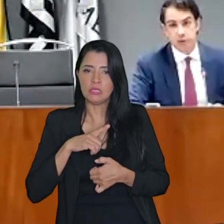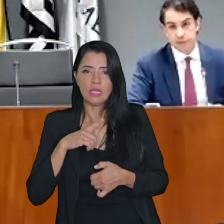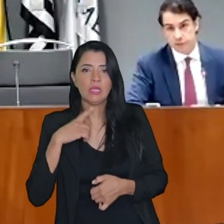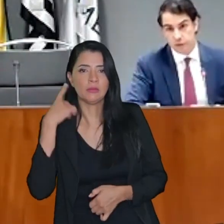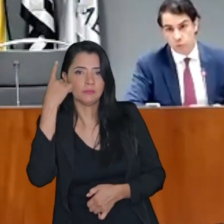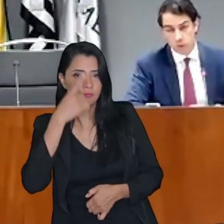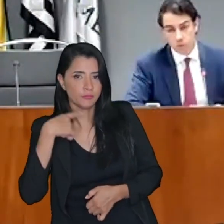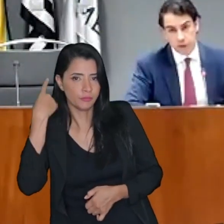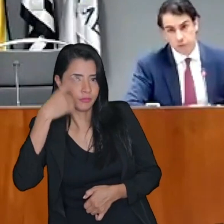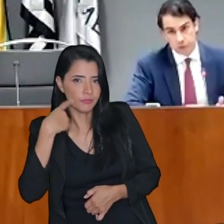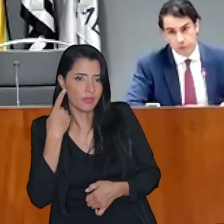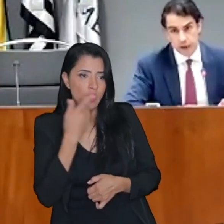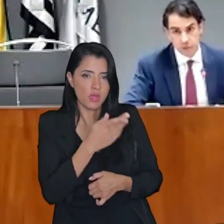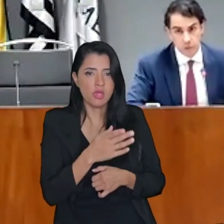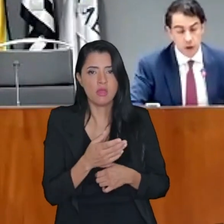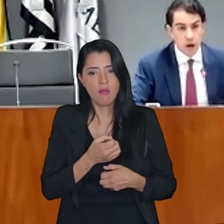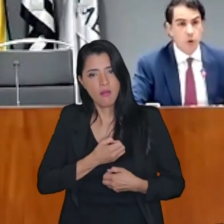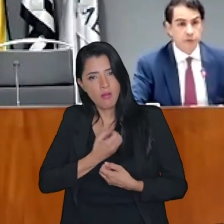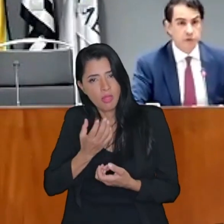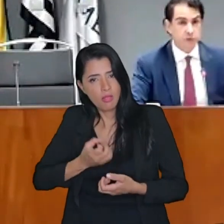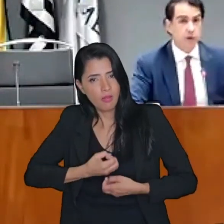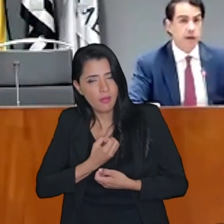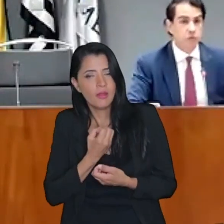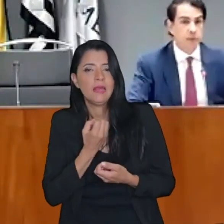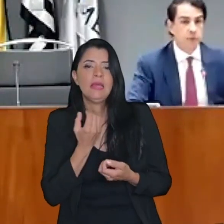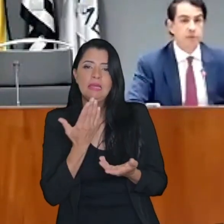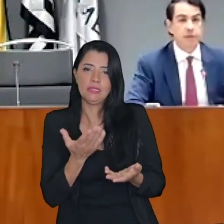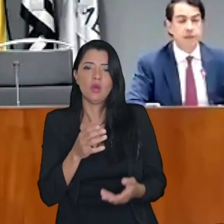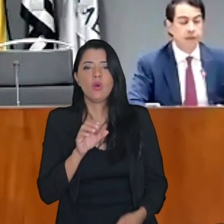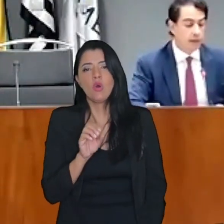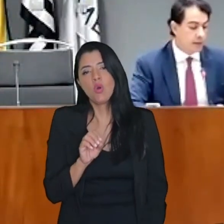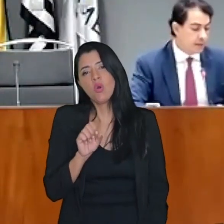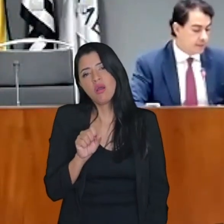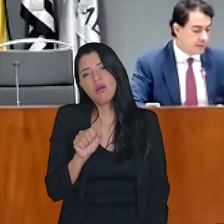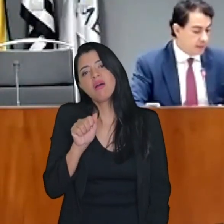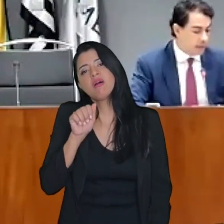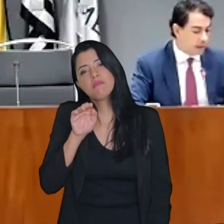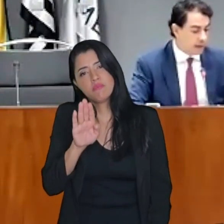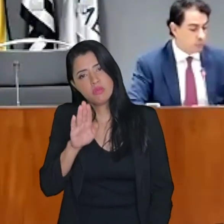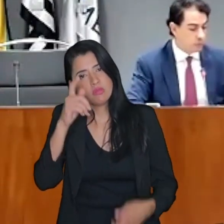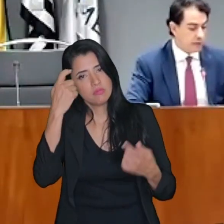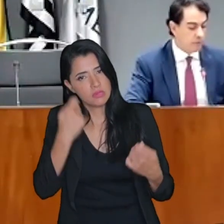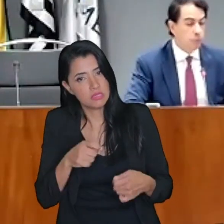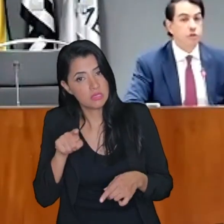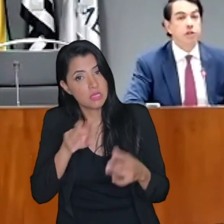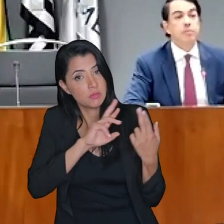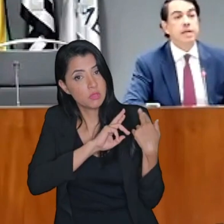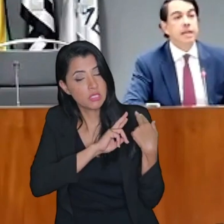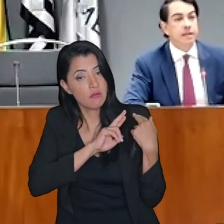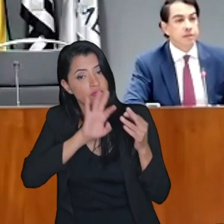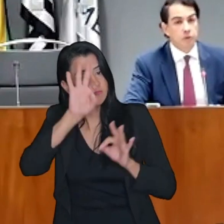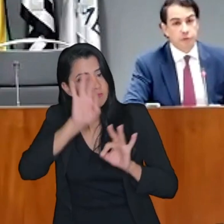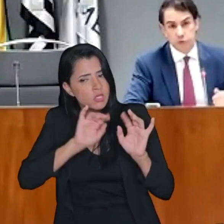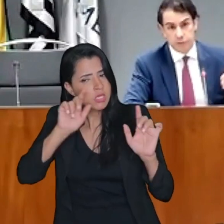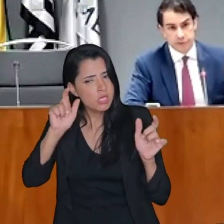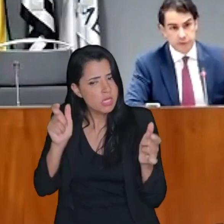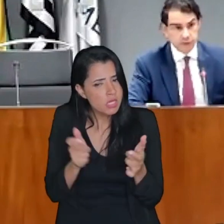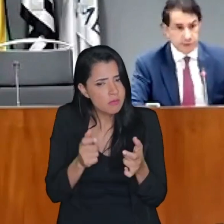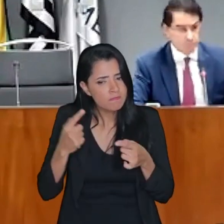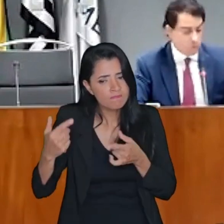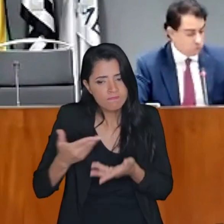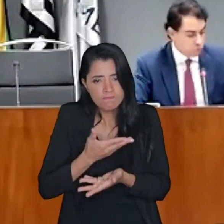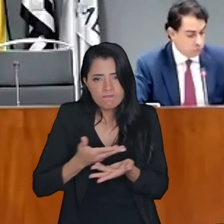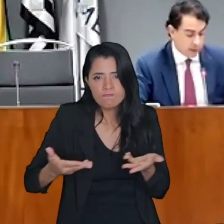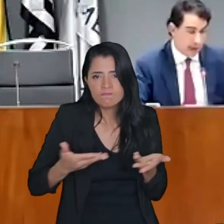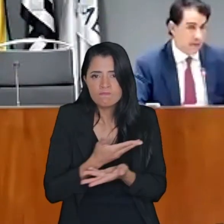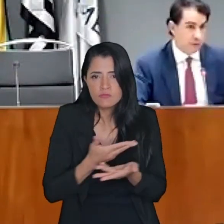da advocacia e o colaborador, e, no caso, a Ordem dos Advogados do Brasil deveria ser responsável por dirimir esse conflito, talvez através